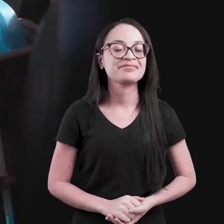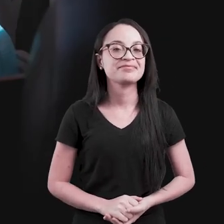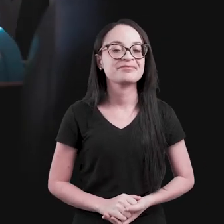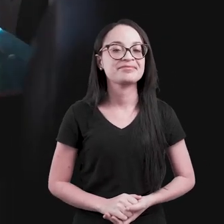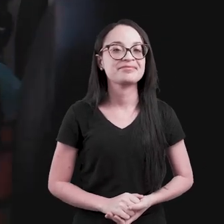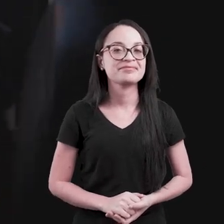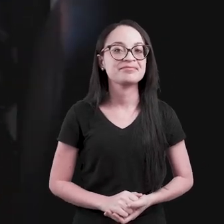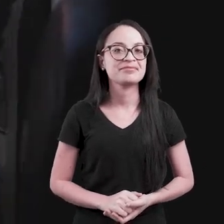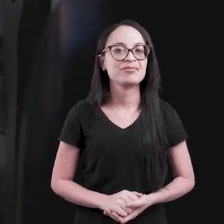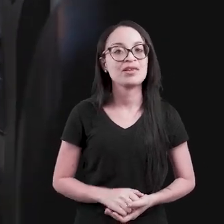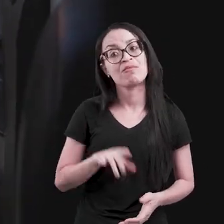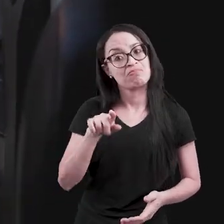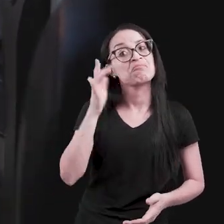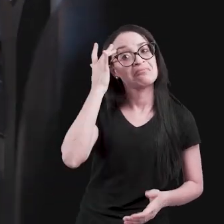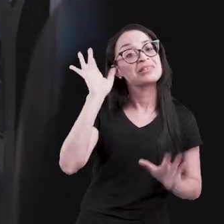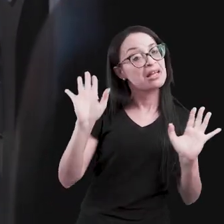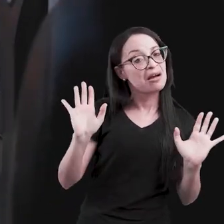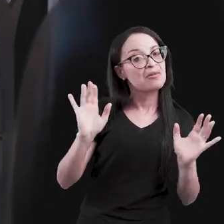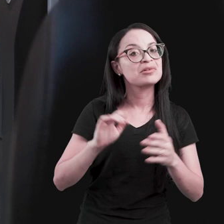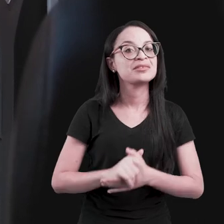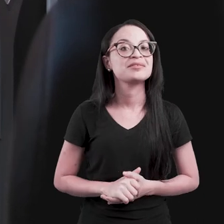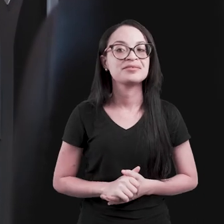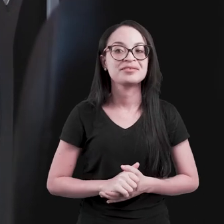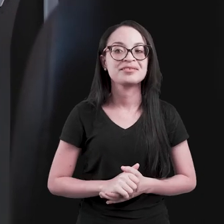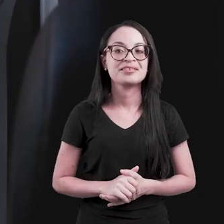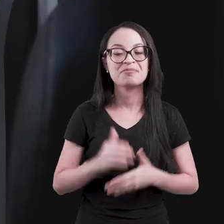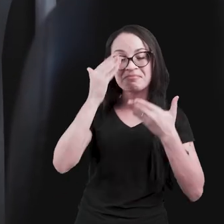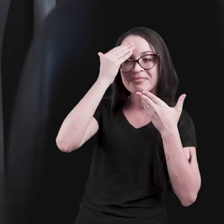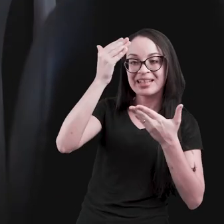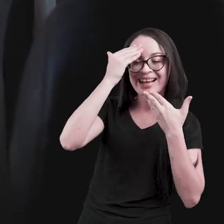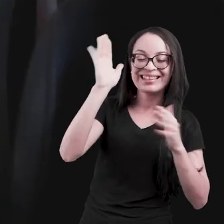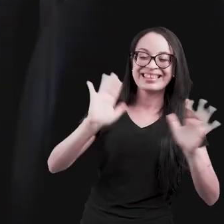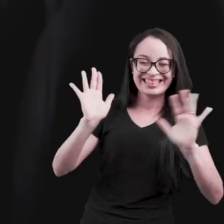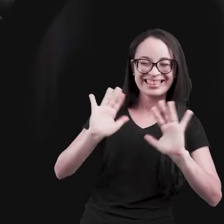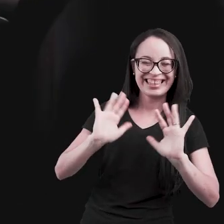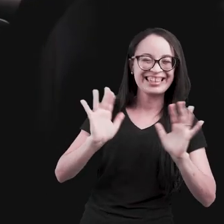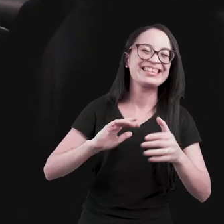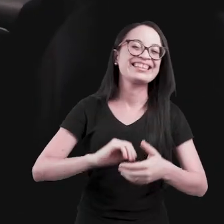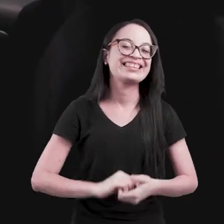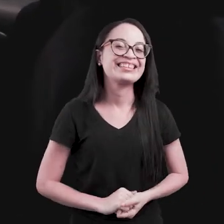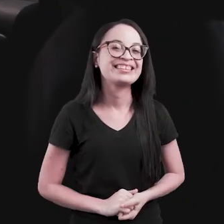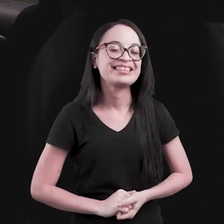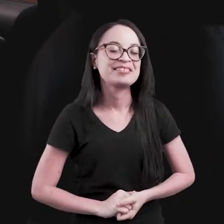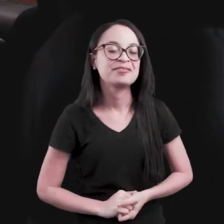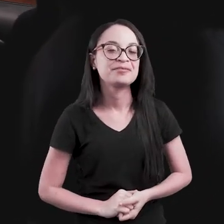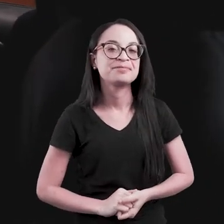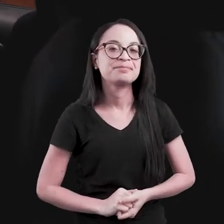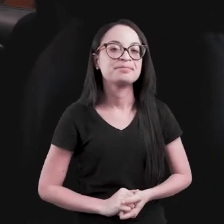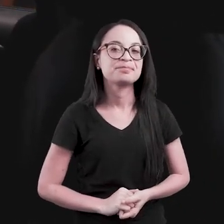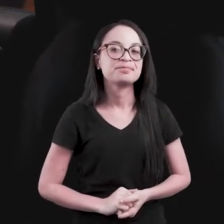vou usar ele. Nunca sabe, se você vir, tu fala. Valeu. Valeu, Roberto. Obrigada, viu, Robério?